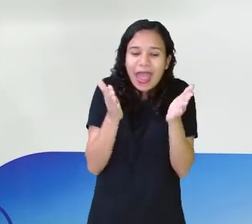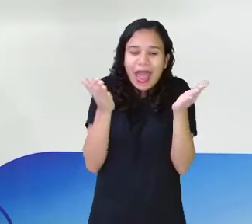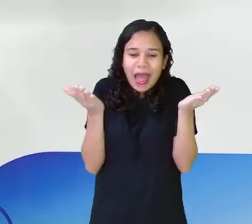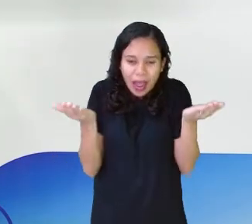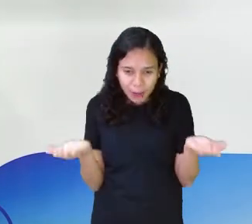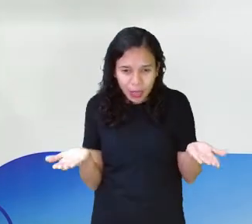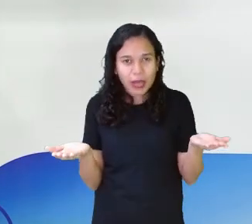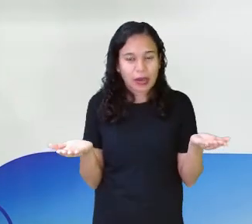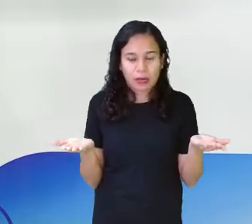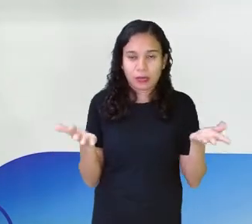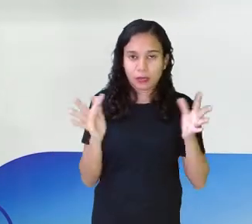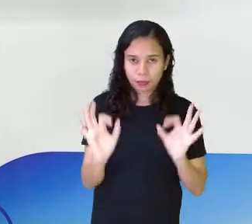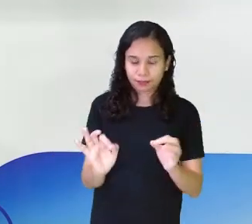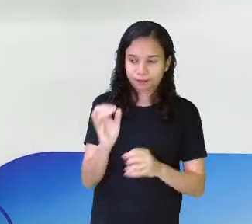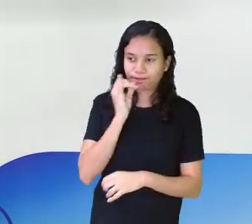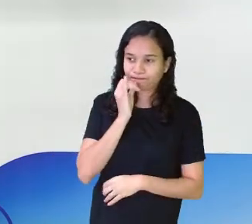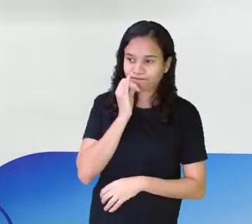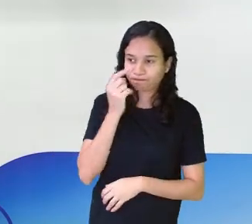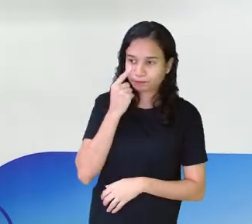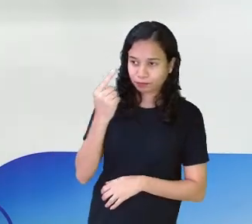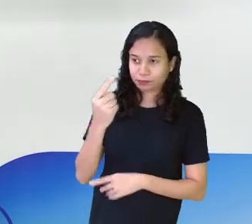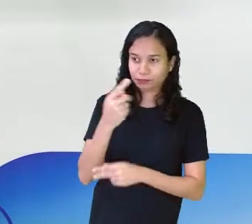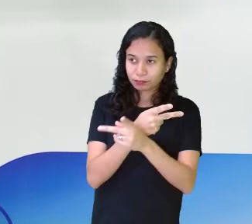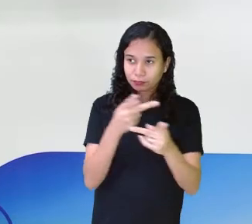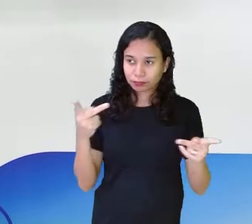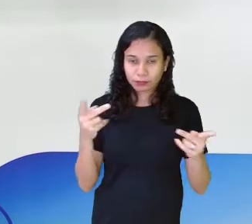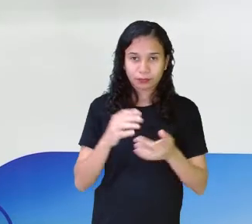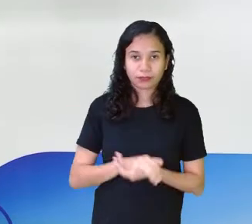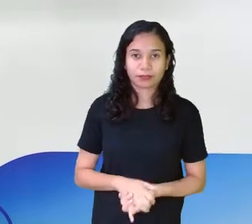tivesse aberto. Eu vou dar um exemplo claro.